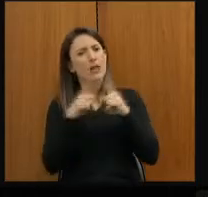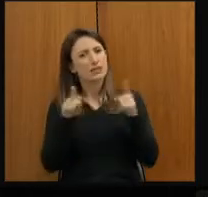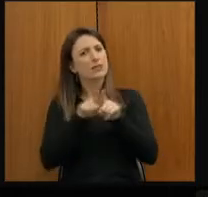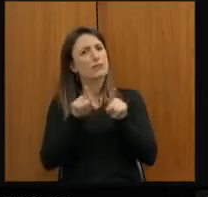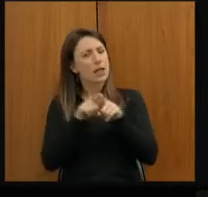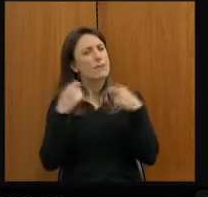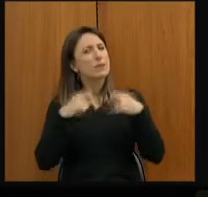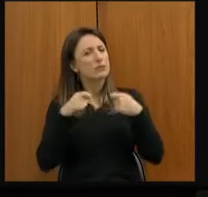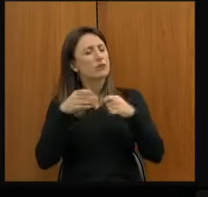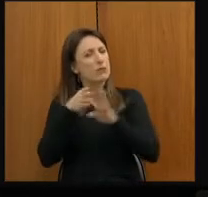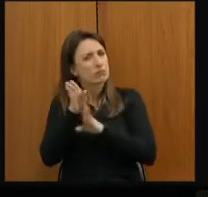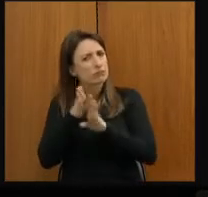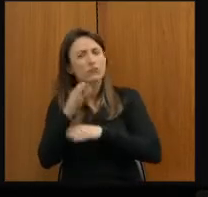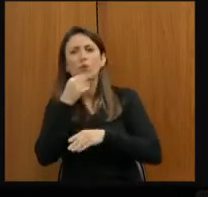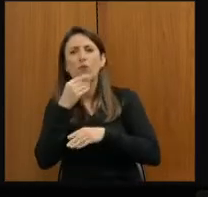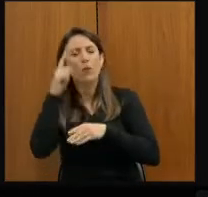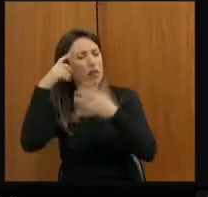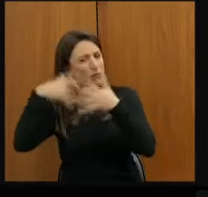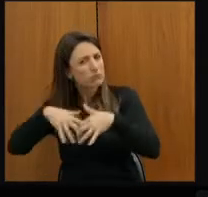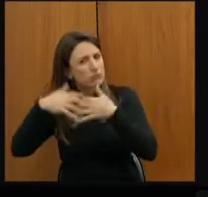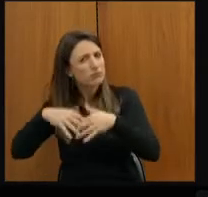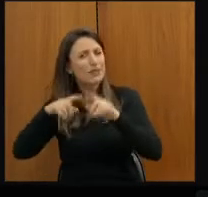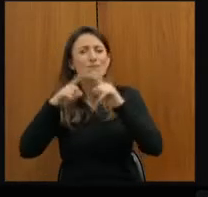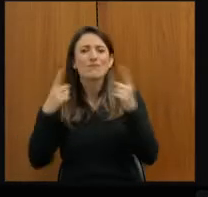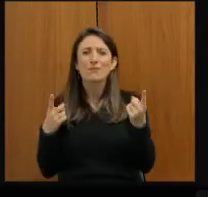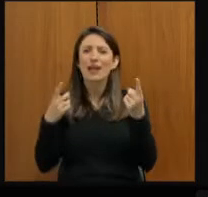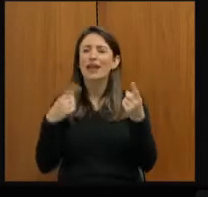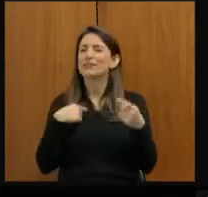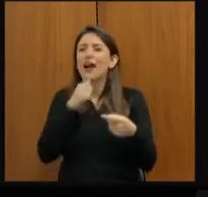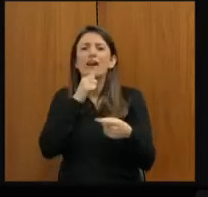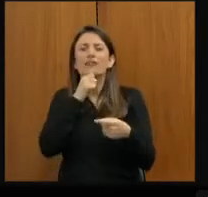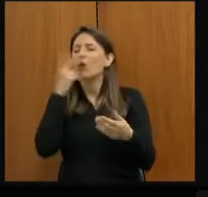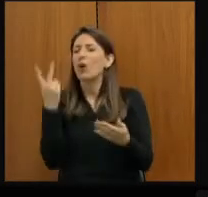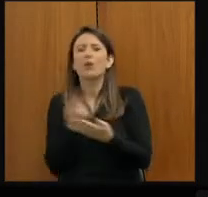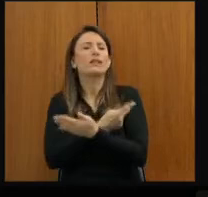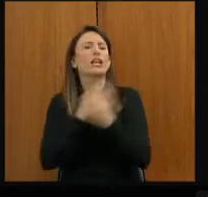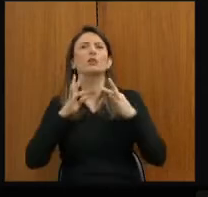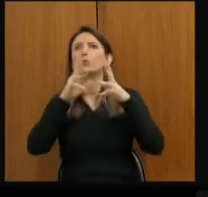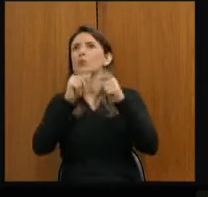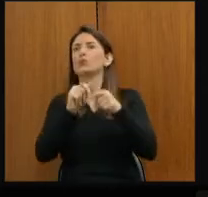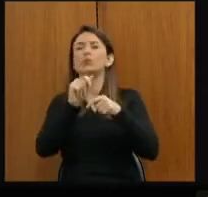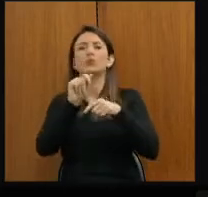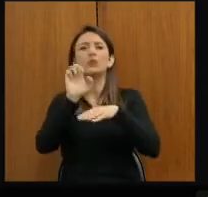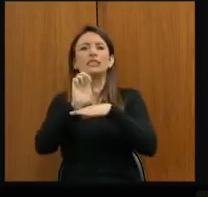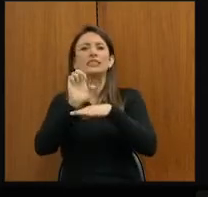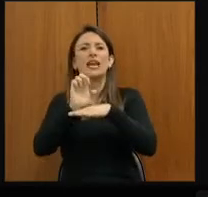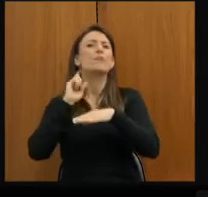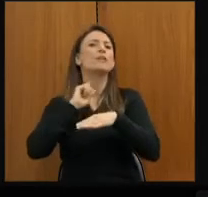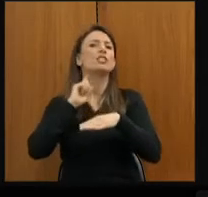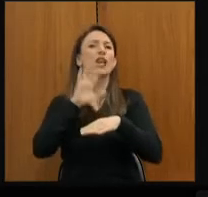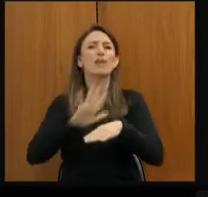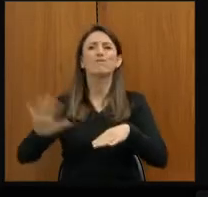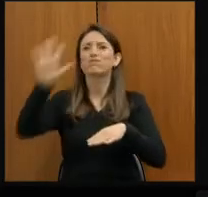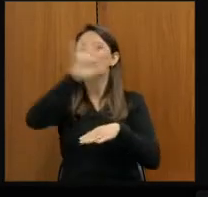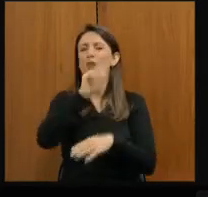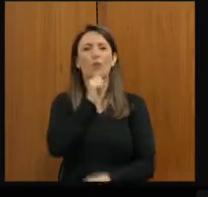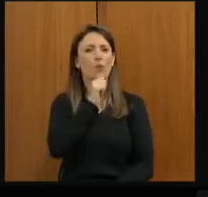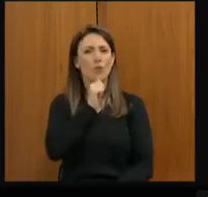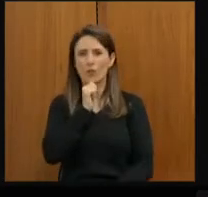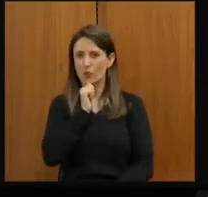essa não é uma realidade ainda presidente em todo o estado de Minas Gerais é preciso que a gente tá beleza uma